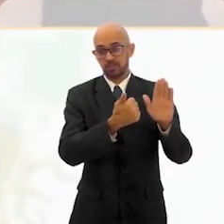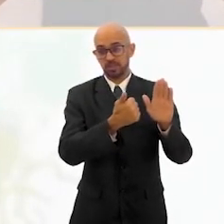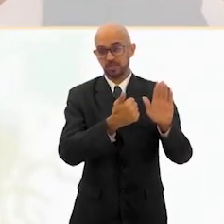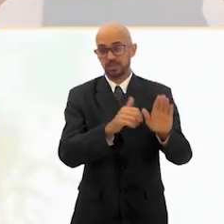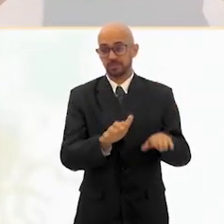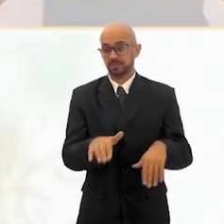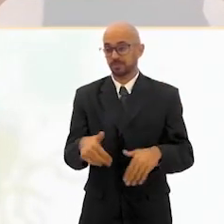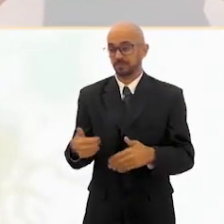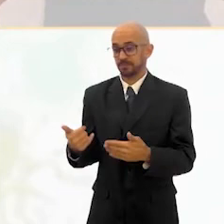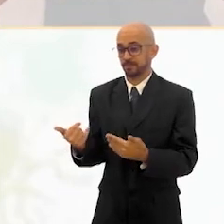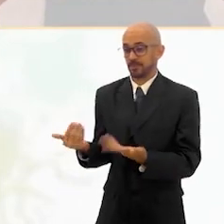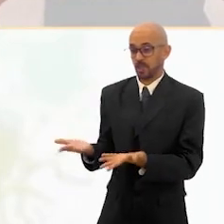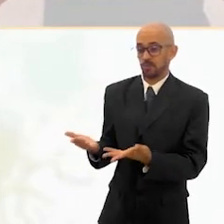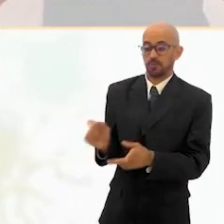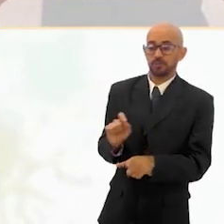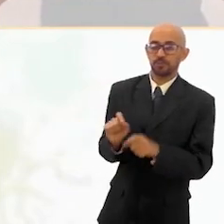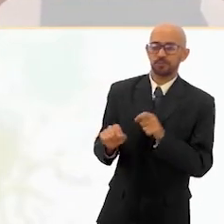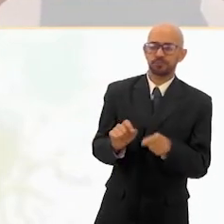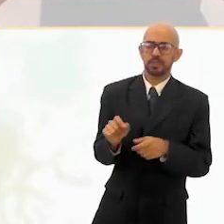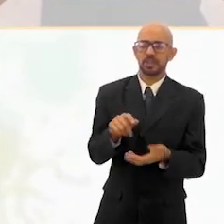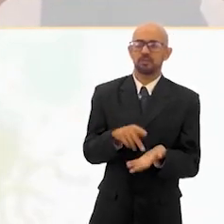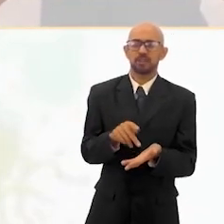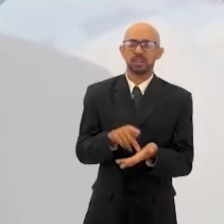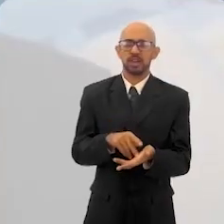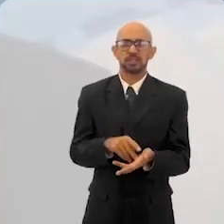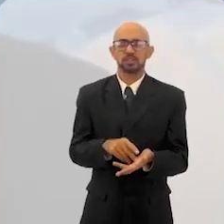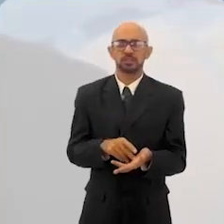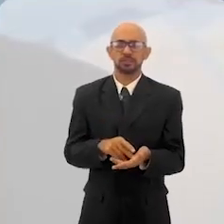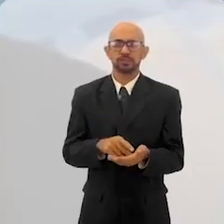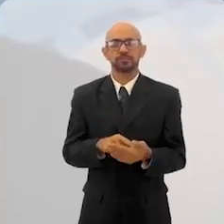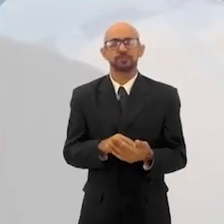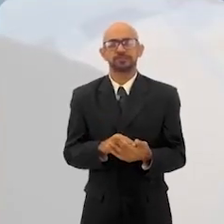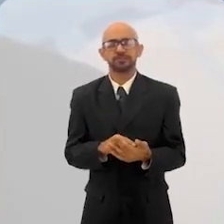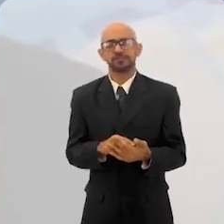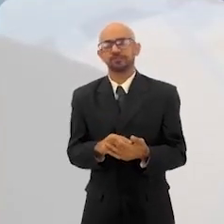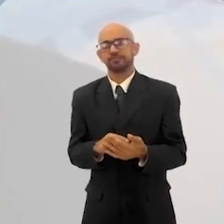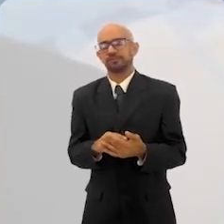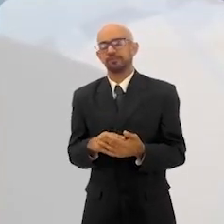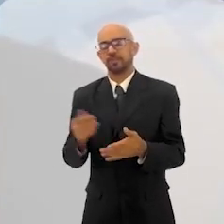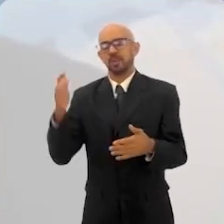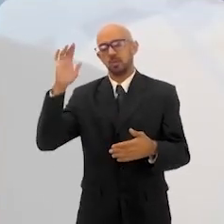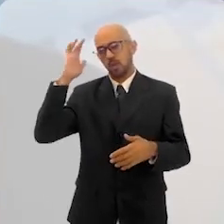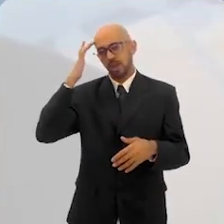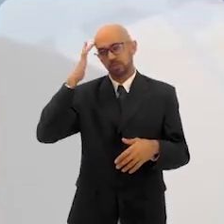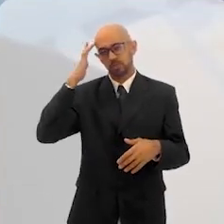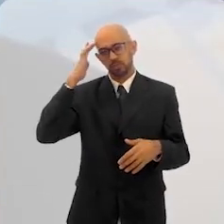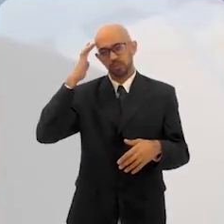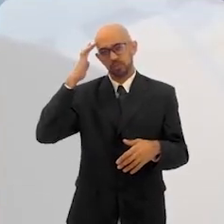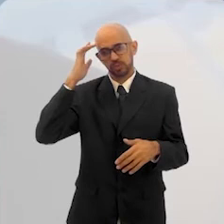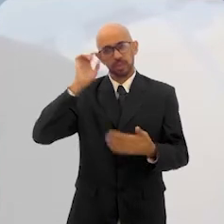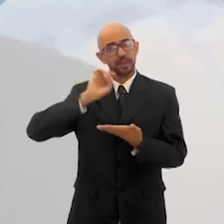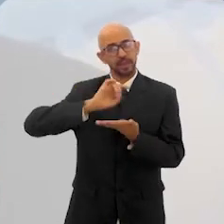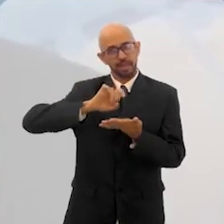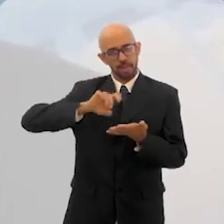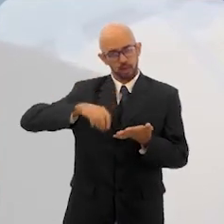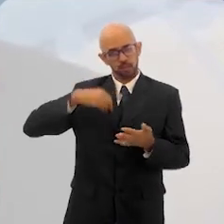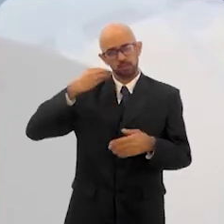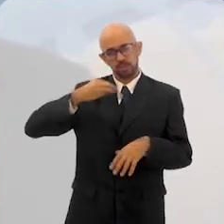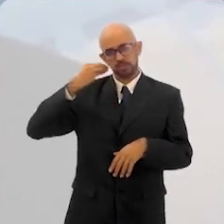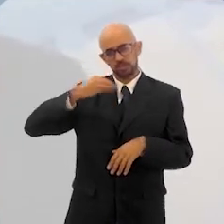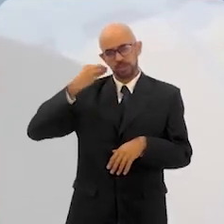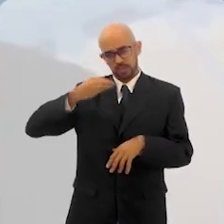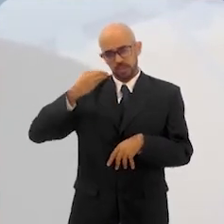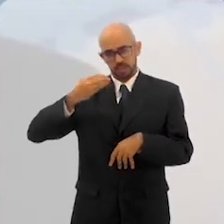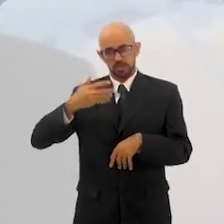sim. Na verdade, assim, eu acho que cada um tem a sua história, né? A